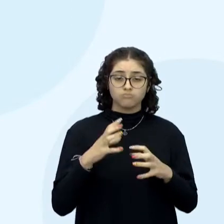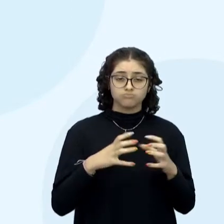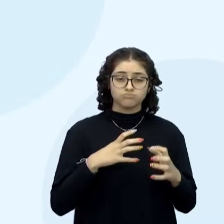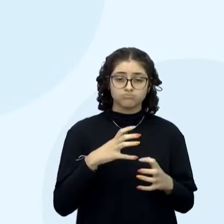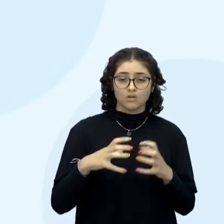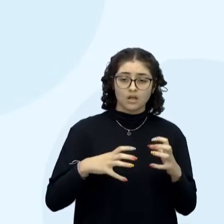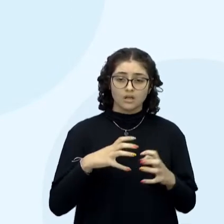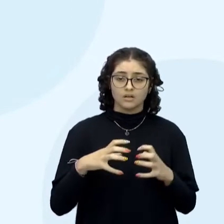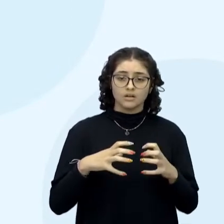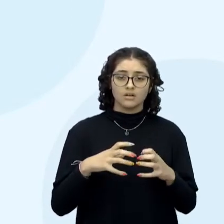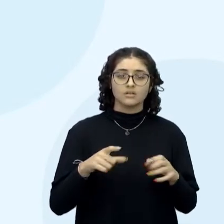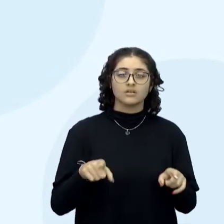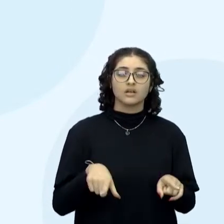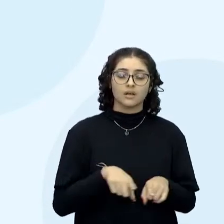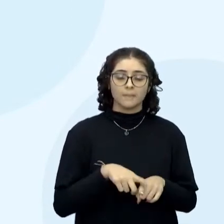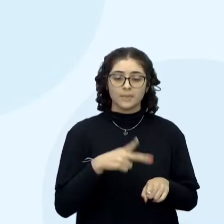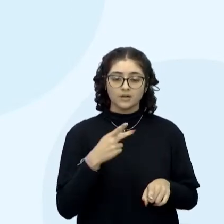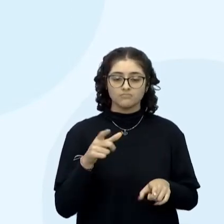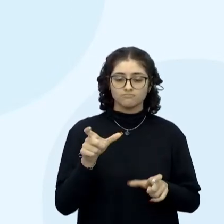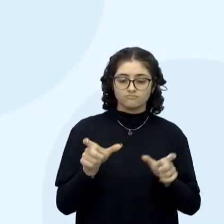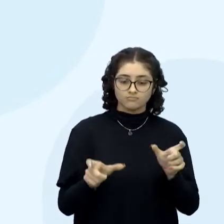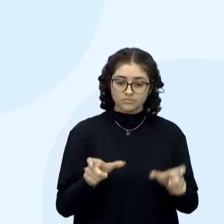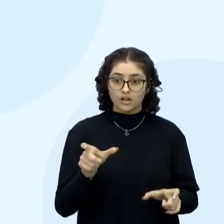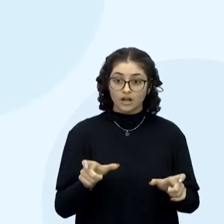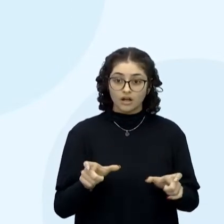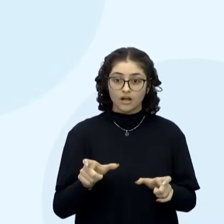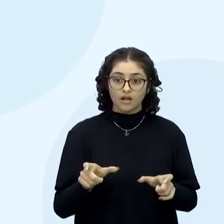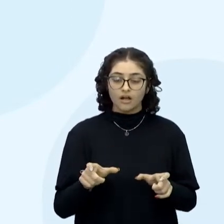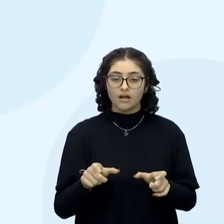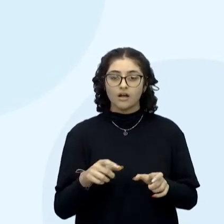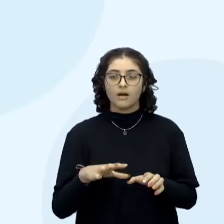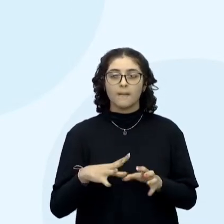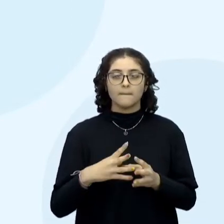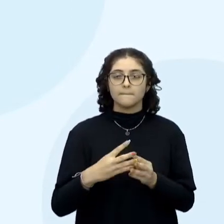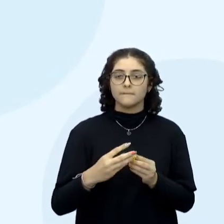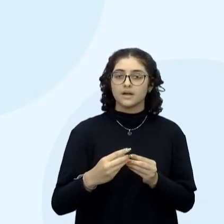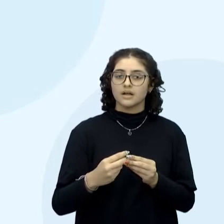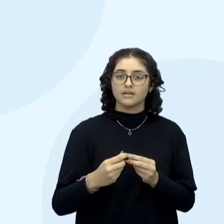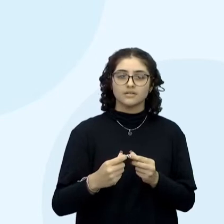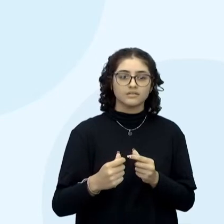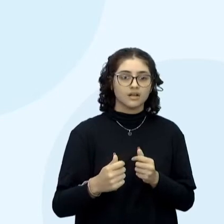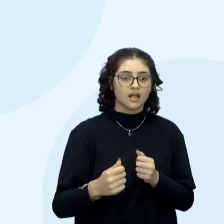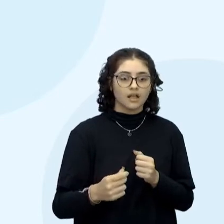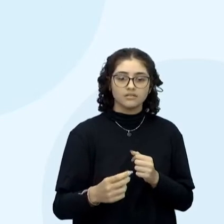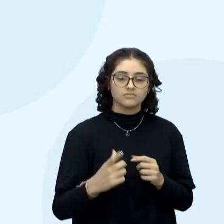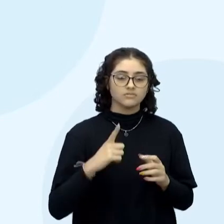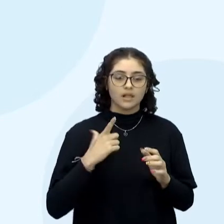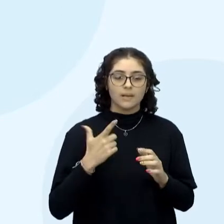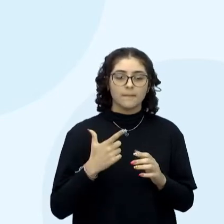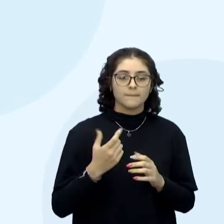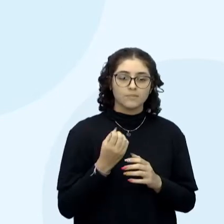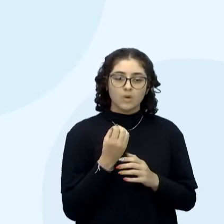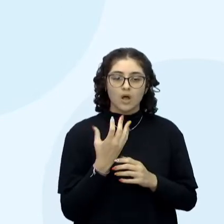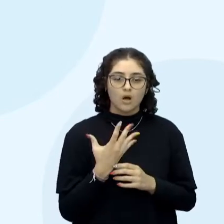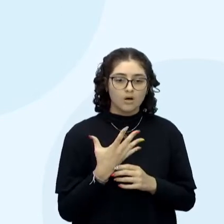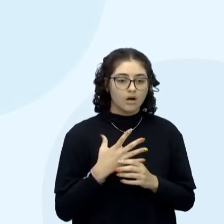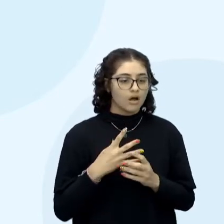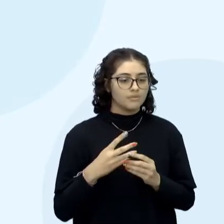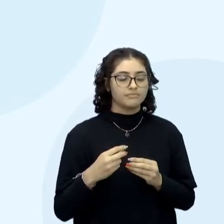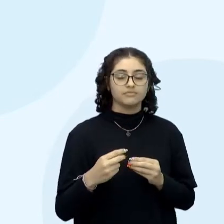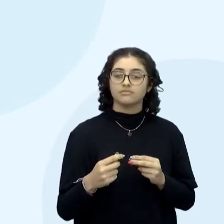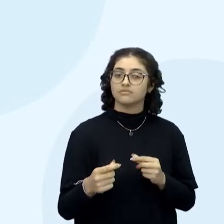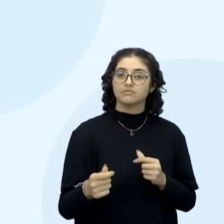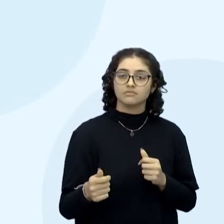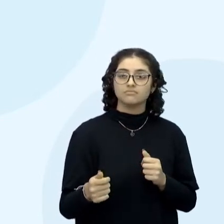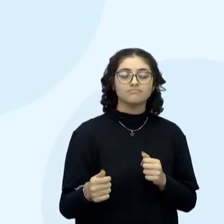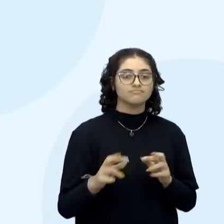haviam realmente perdido todas as outras qualidades e relações